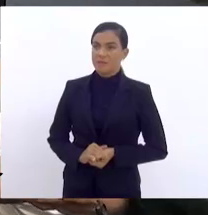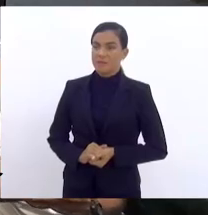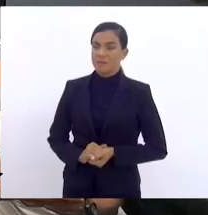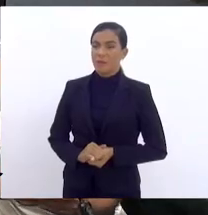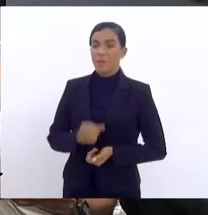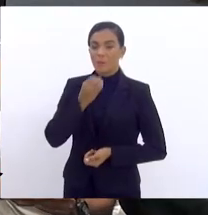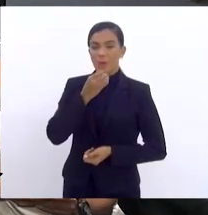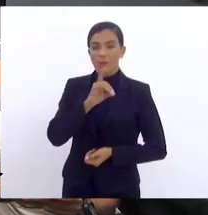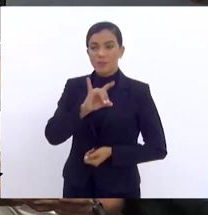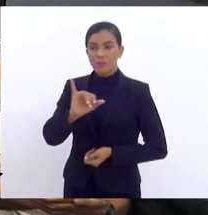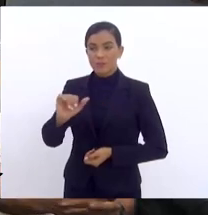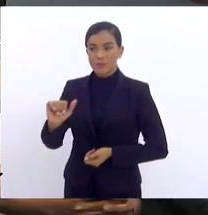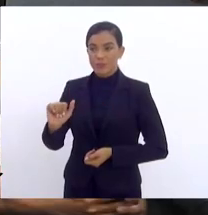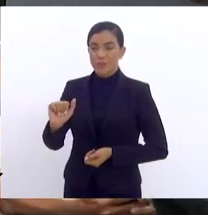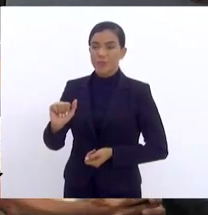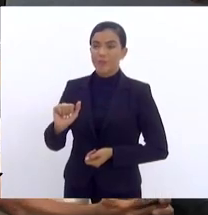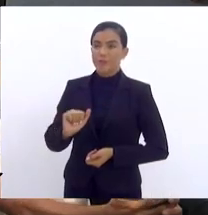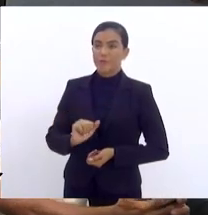Bom dia